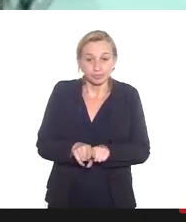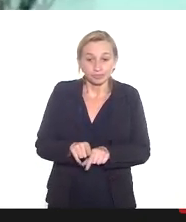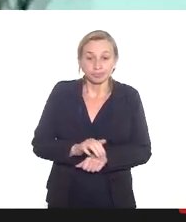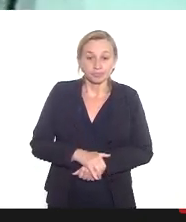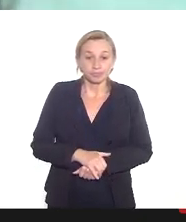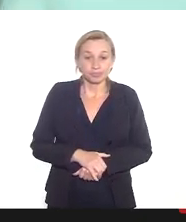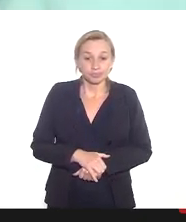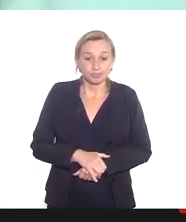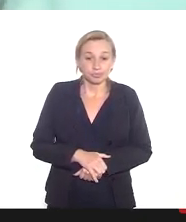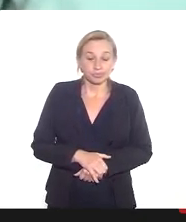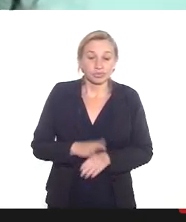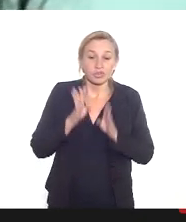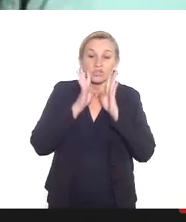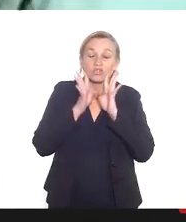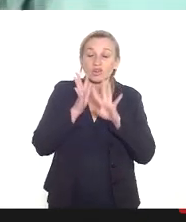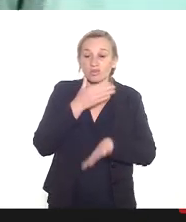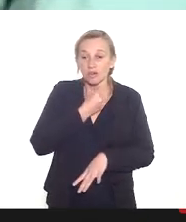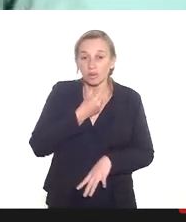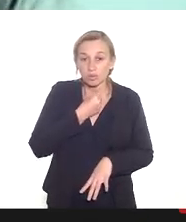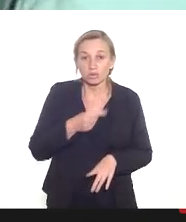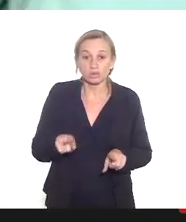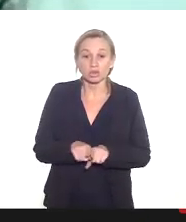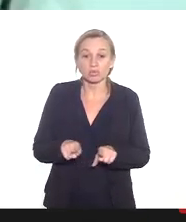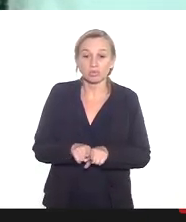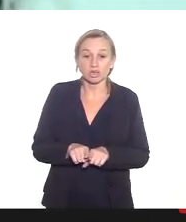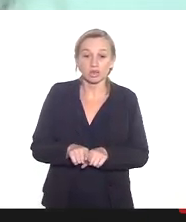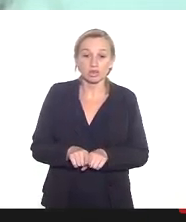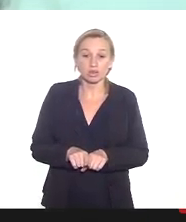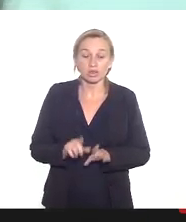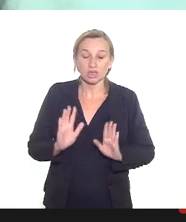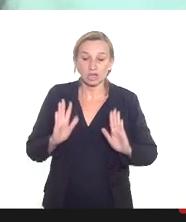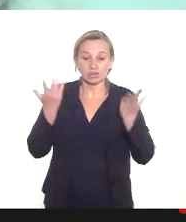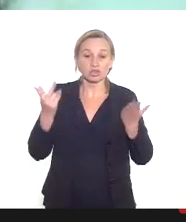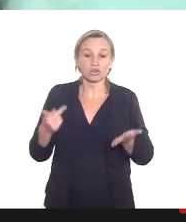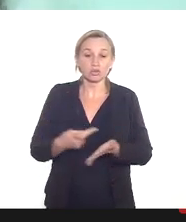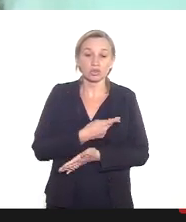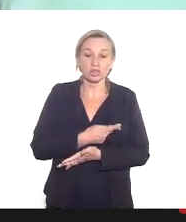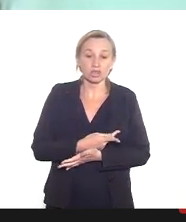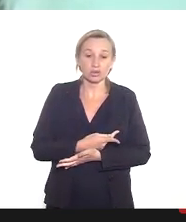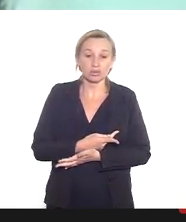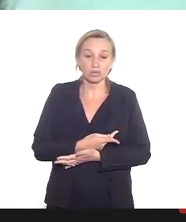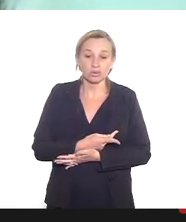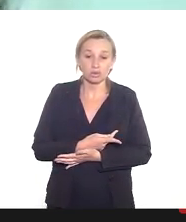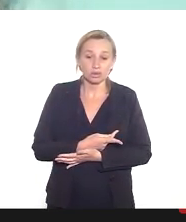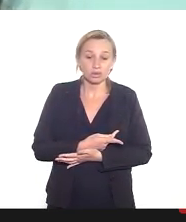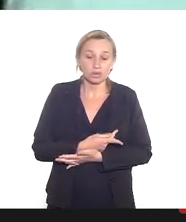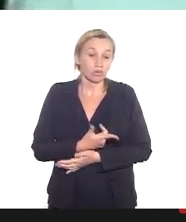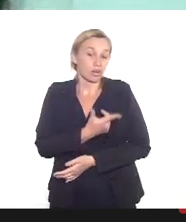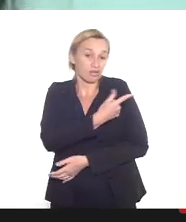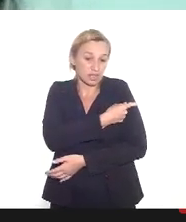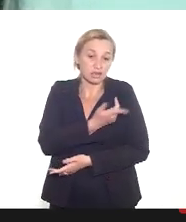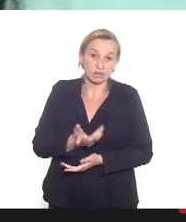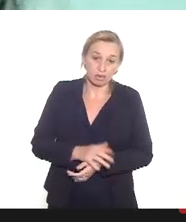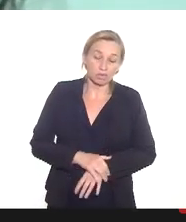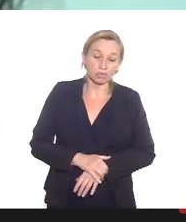acho fake News né E até os eventos que ocorreram em relação à vacinação